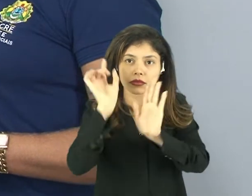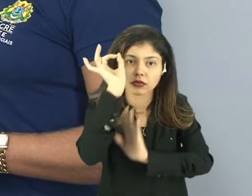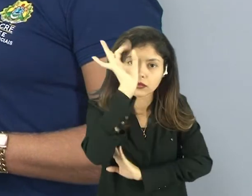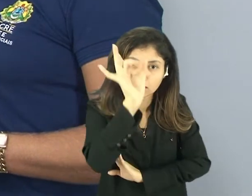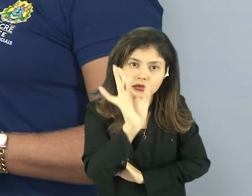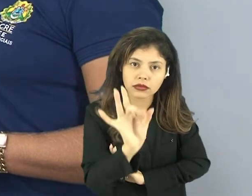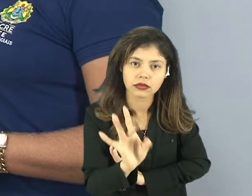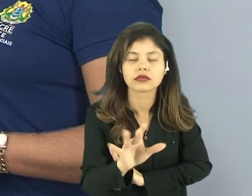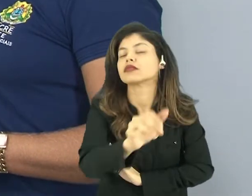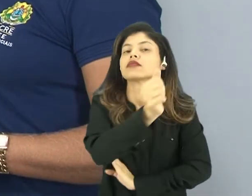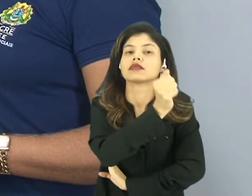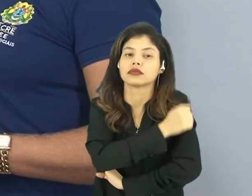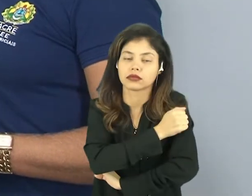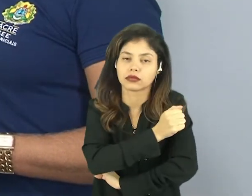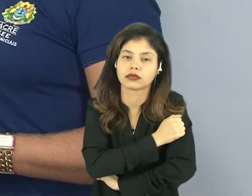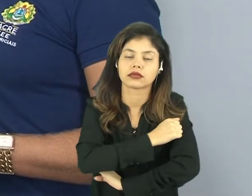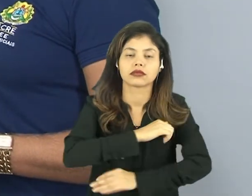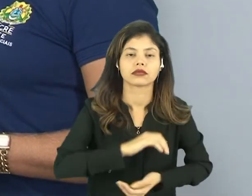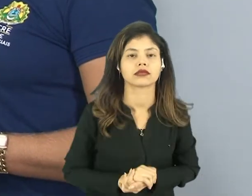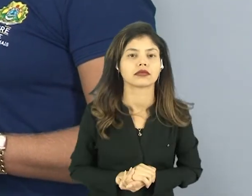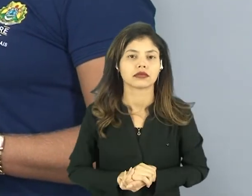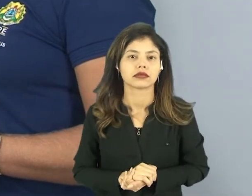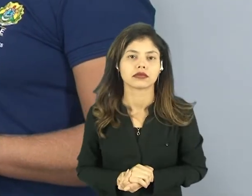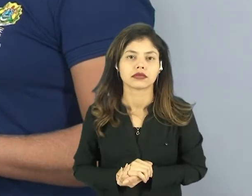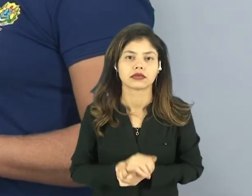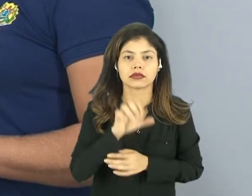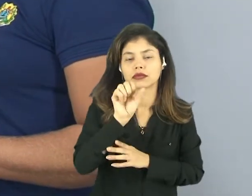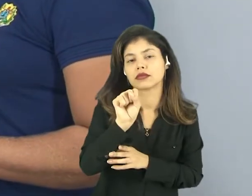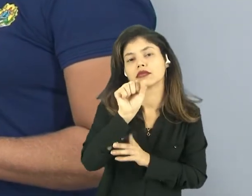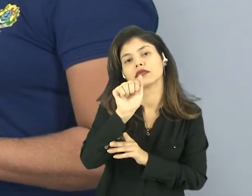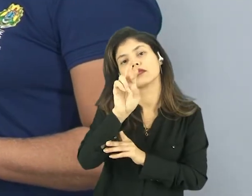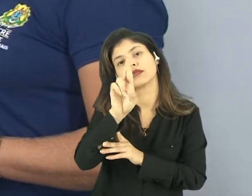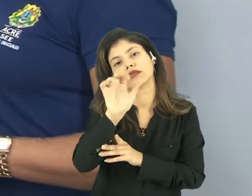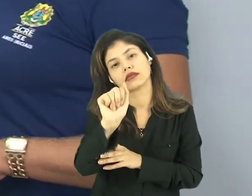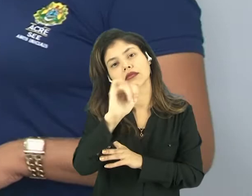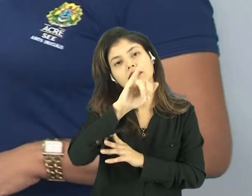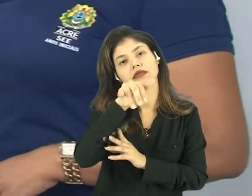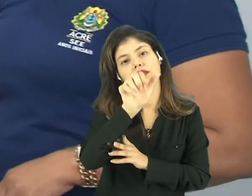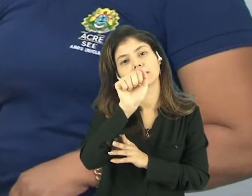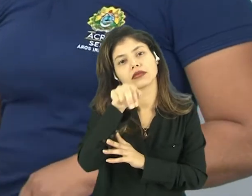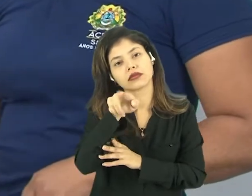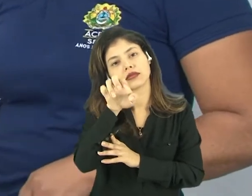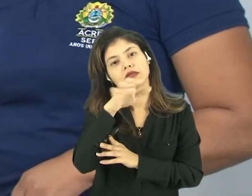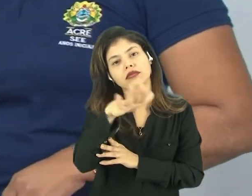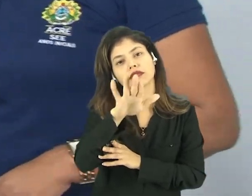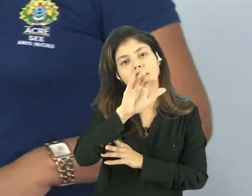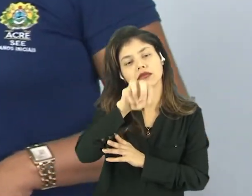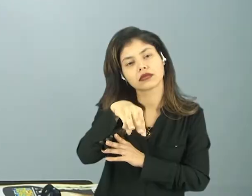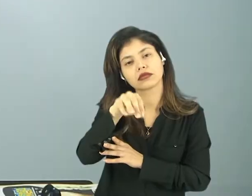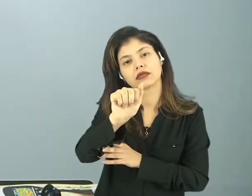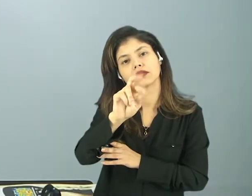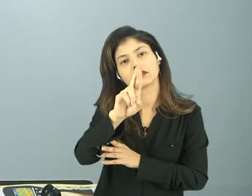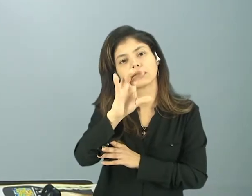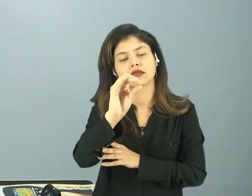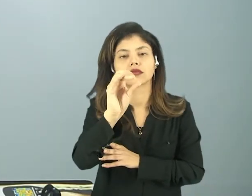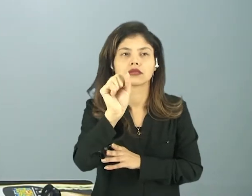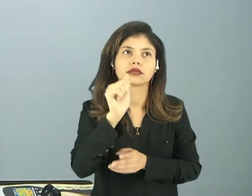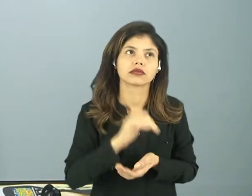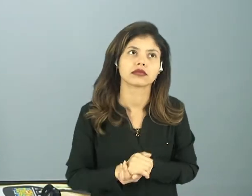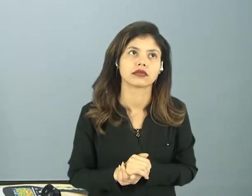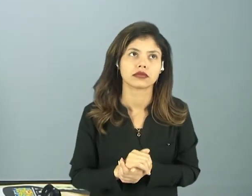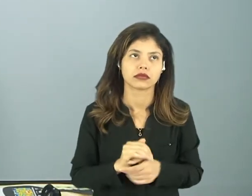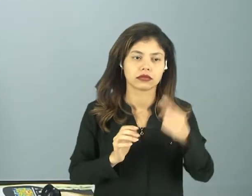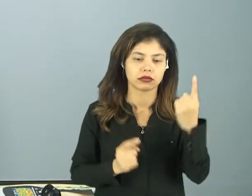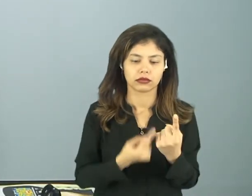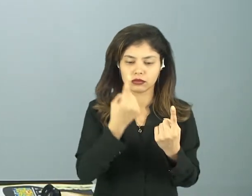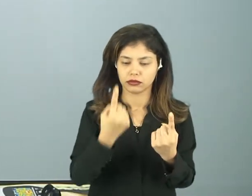cada um dos alunos? Da Sara, da Jane e do Marcos. Vamos colocar aqui os termômetros